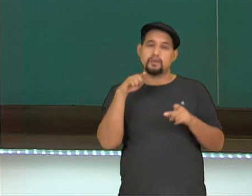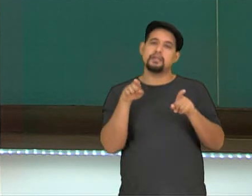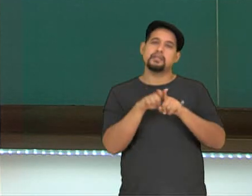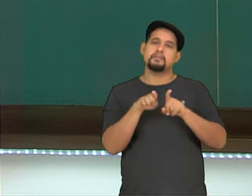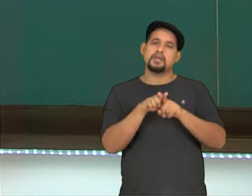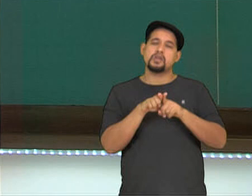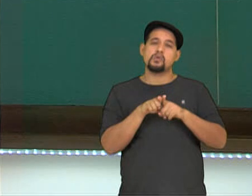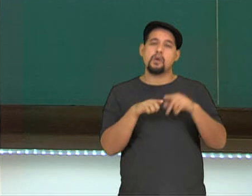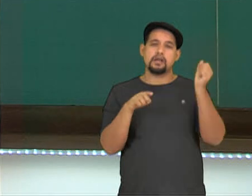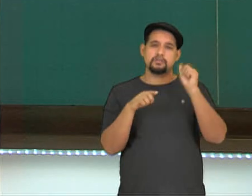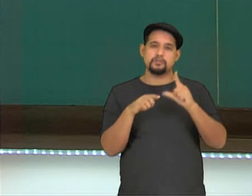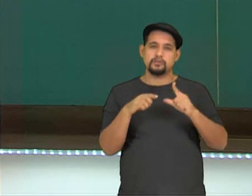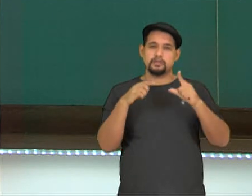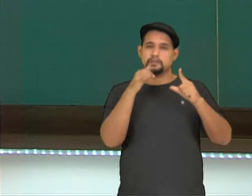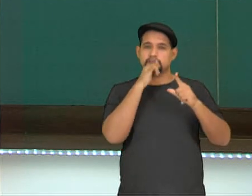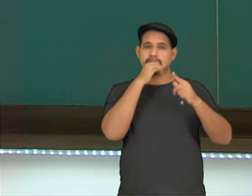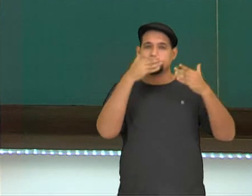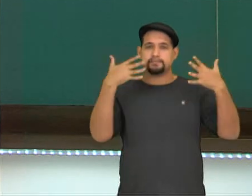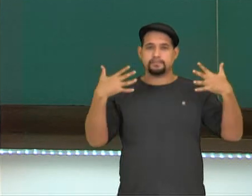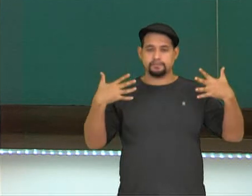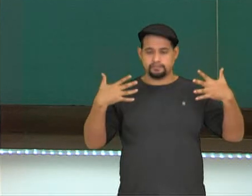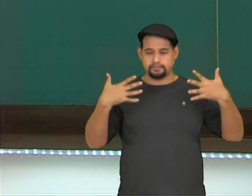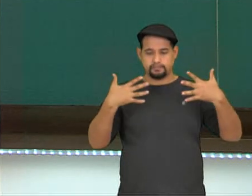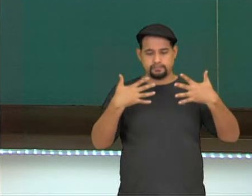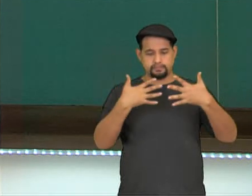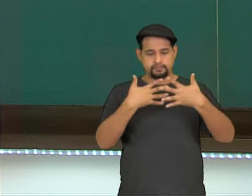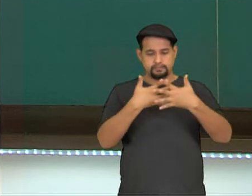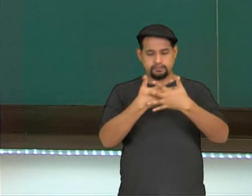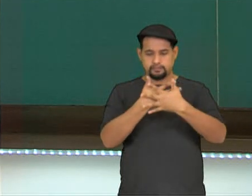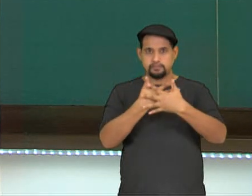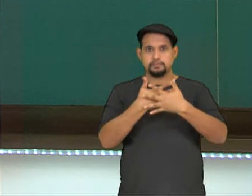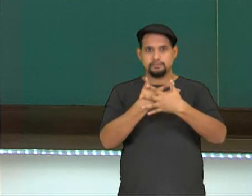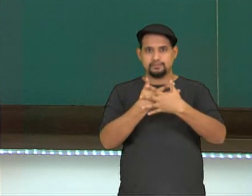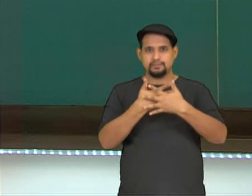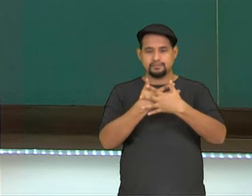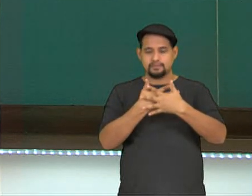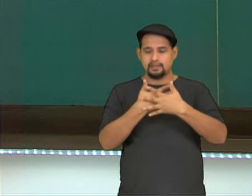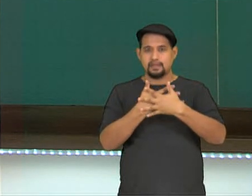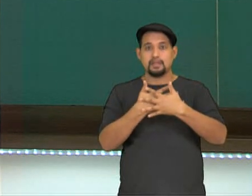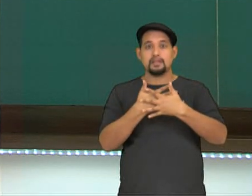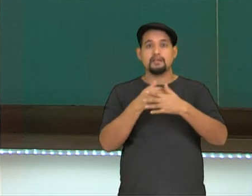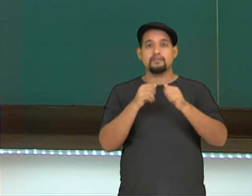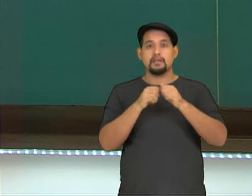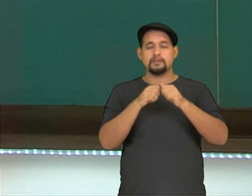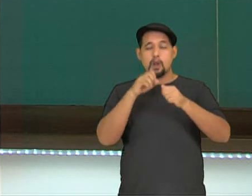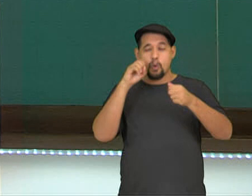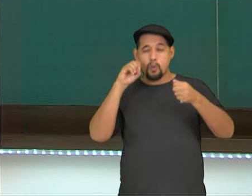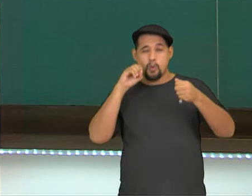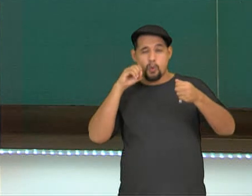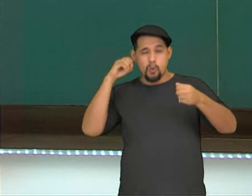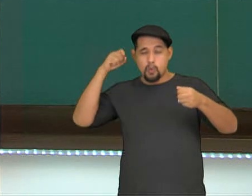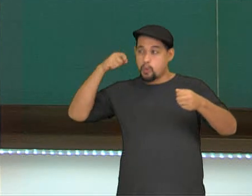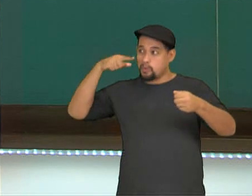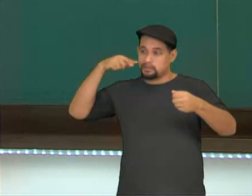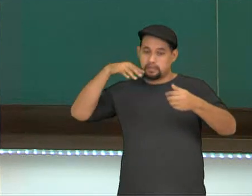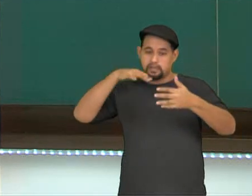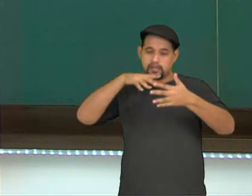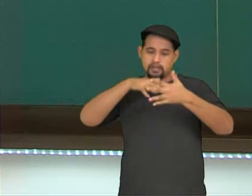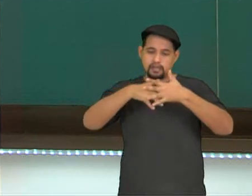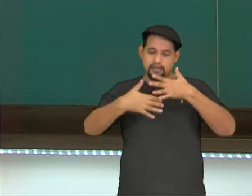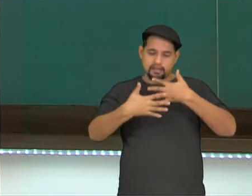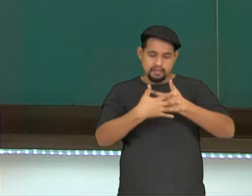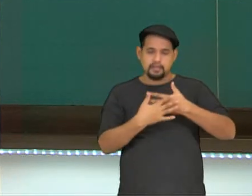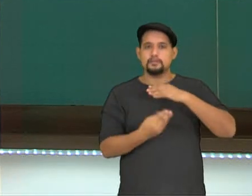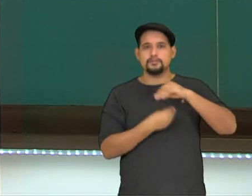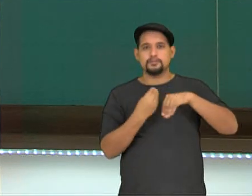celofane azul, no momento que eu coloco um atrás do outro, como eles são transparentes, eles vão passar a luz pelos dois. E o que vai acontecer? Vai acontecer uma